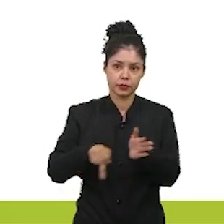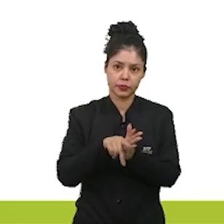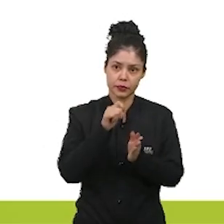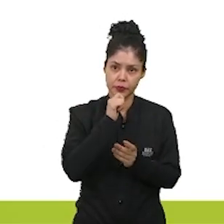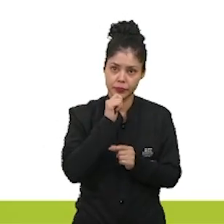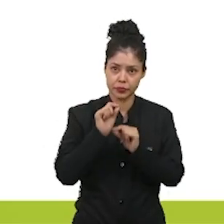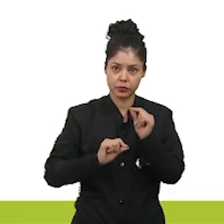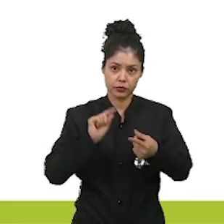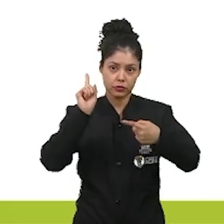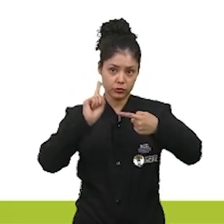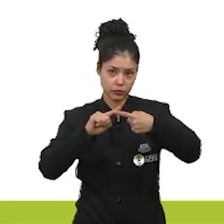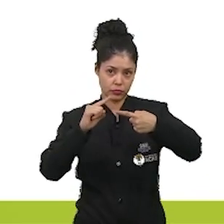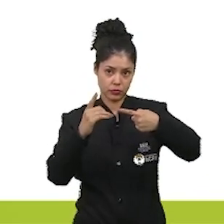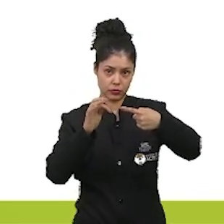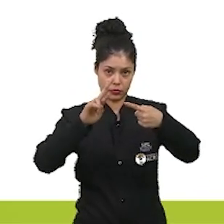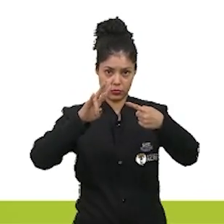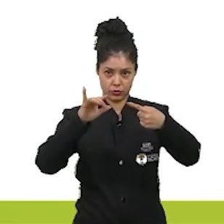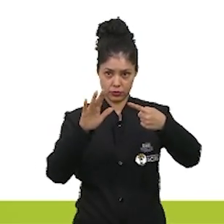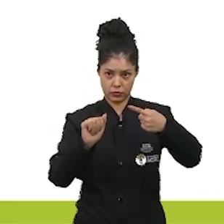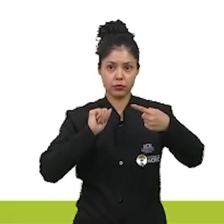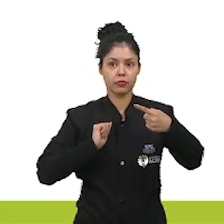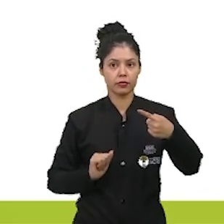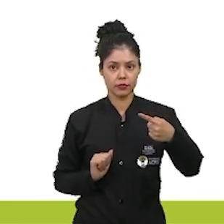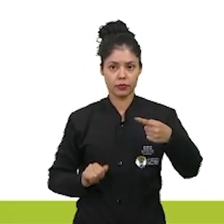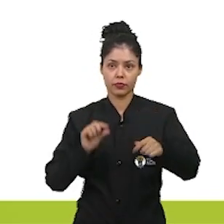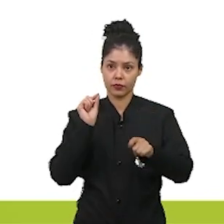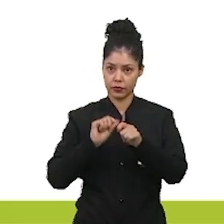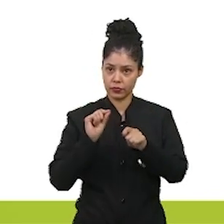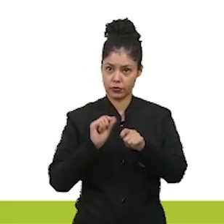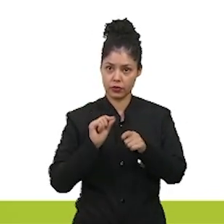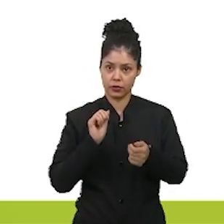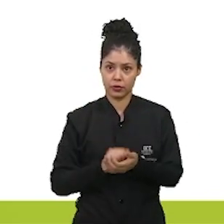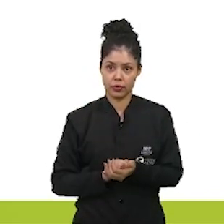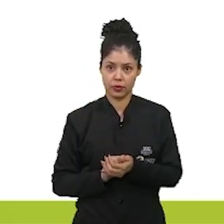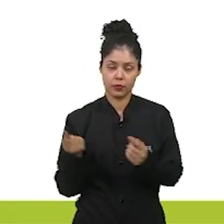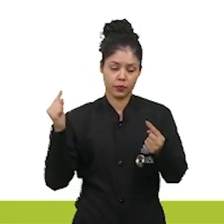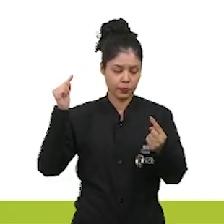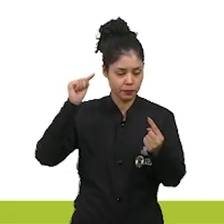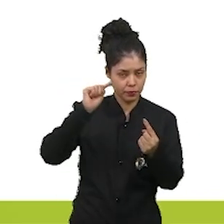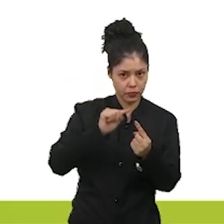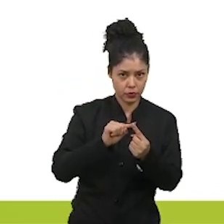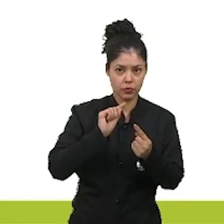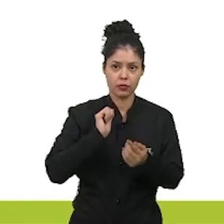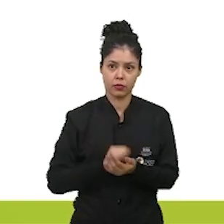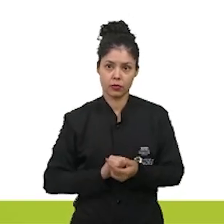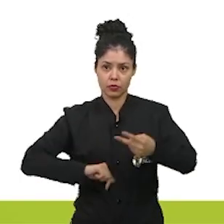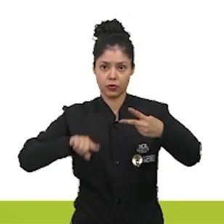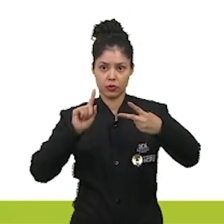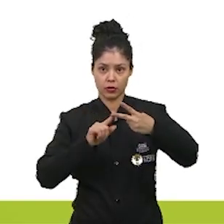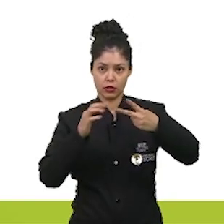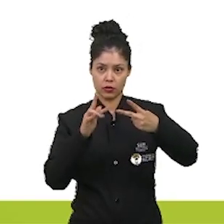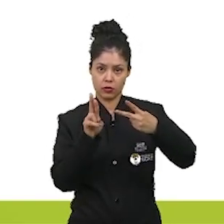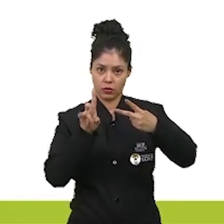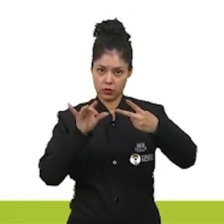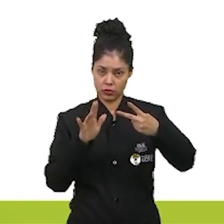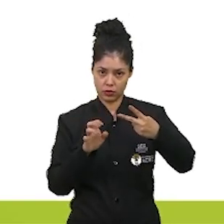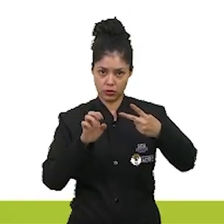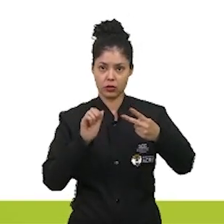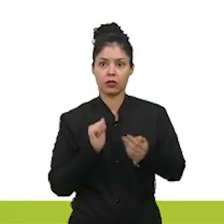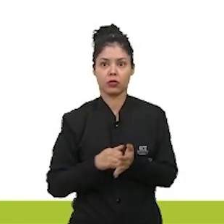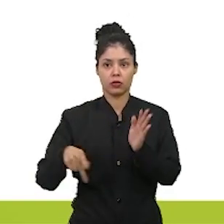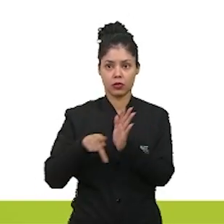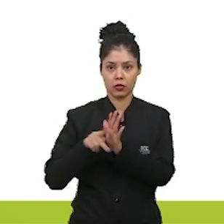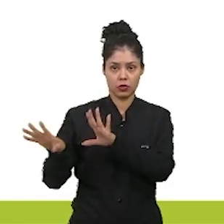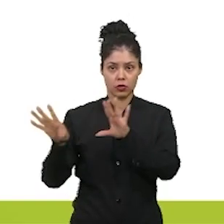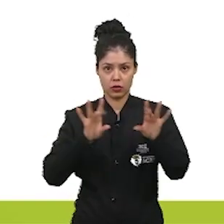de planícies são costeiras, formada aí próximo ao litoral, fluviais, formada por sedimento